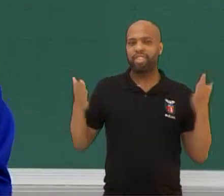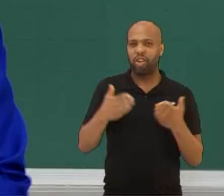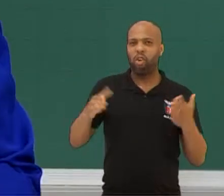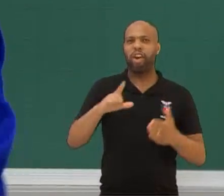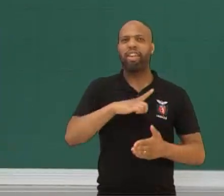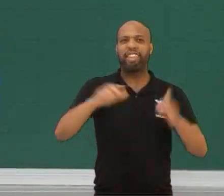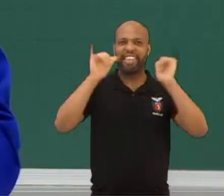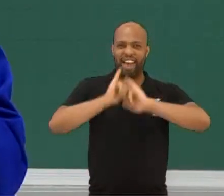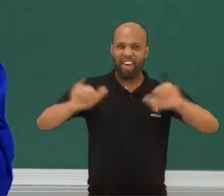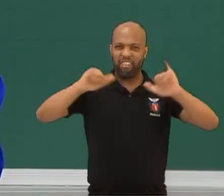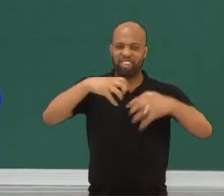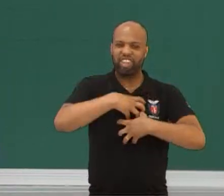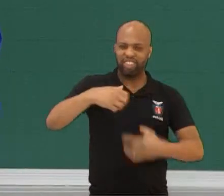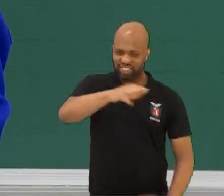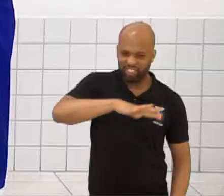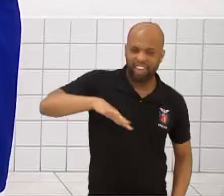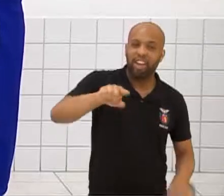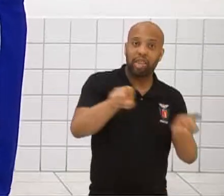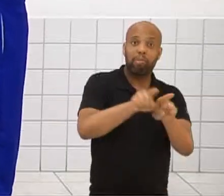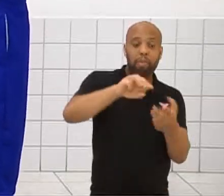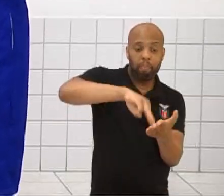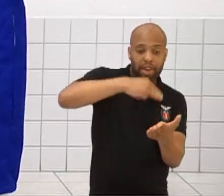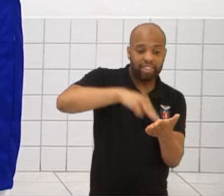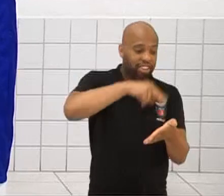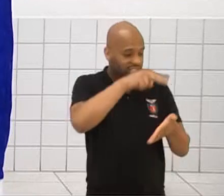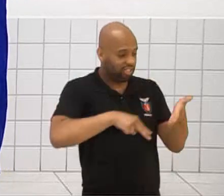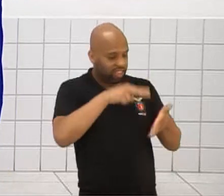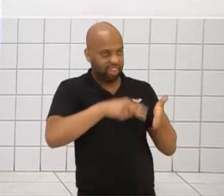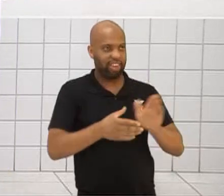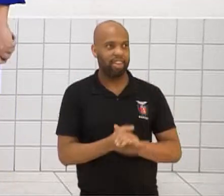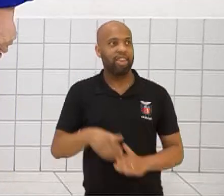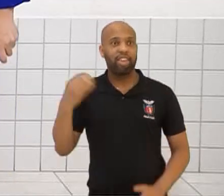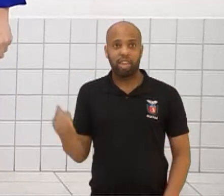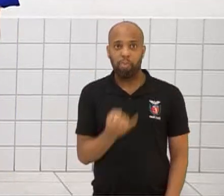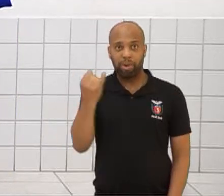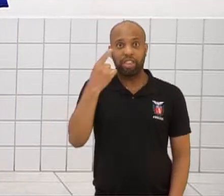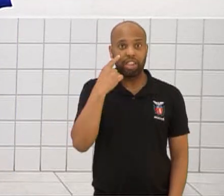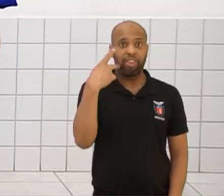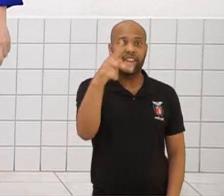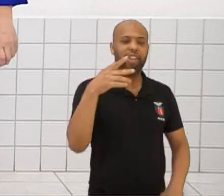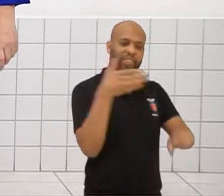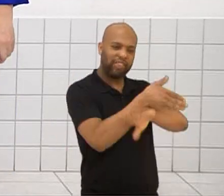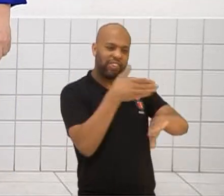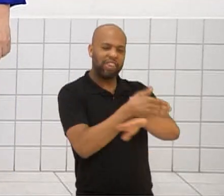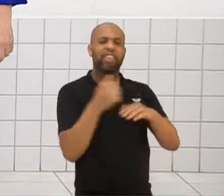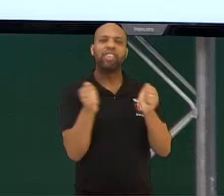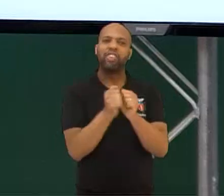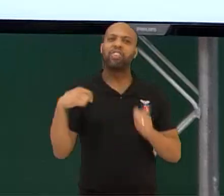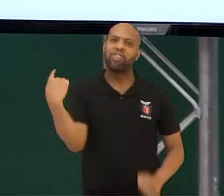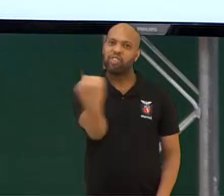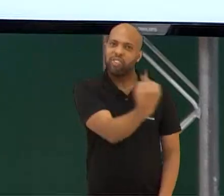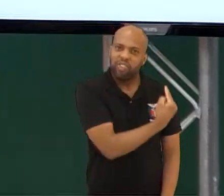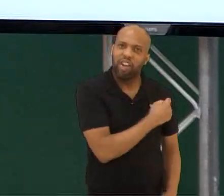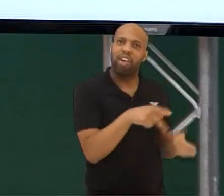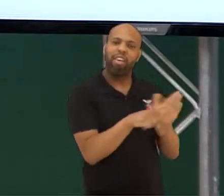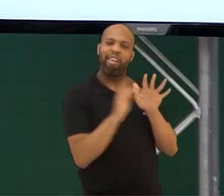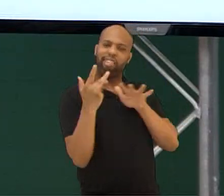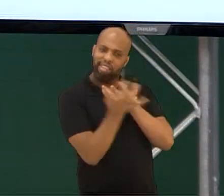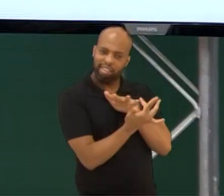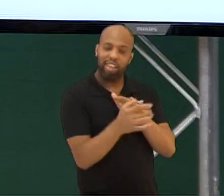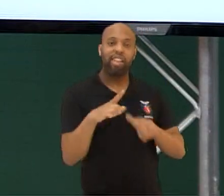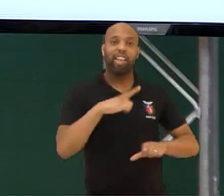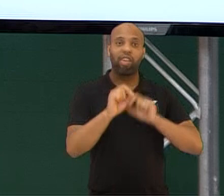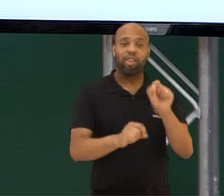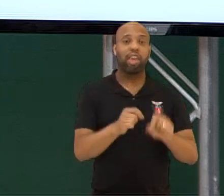aqueles recadinhos gerais, né, professor? Vamos. É inteiramente importante aqui a gente verificar essa participação que você está tendo aí conosco nas mídias. E eu quero mandar aqui para o